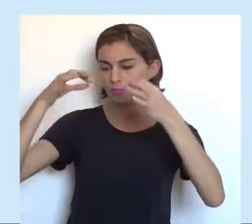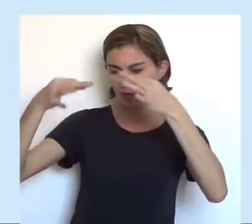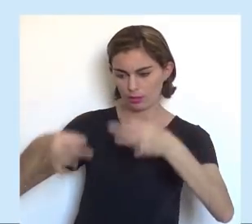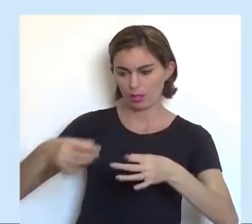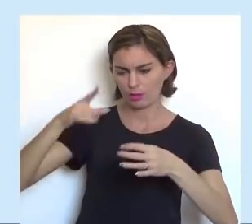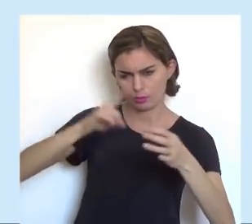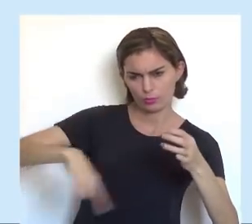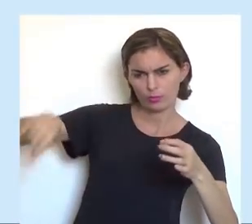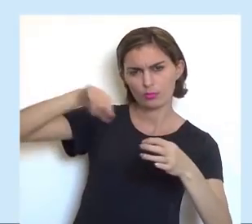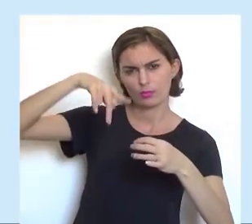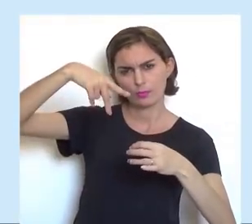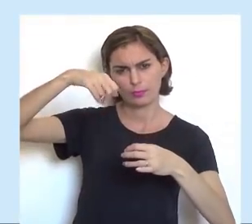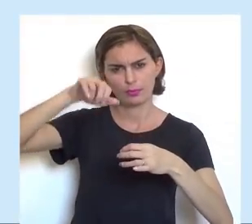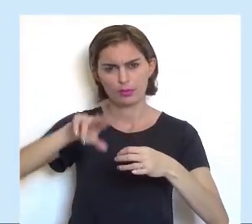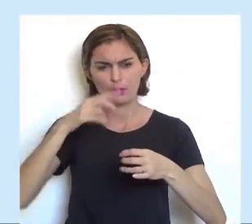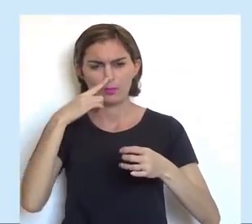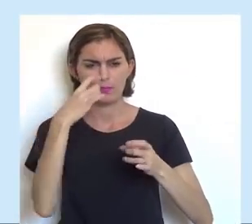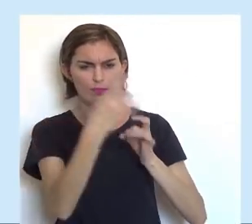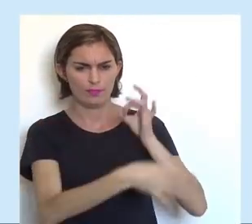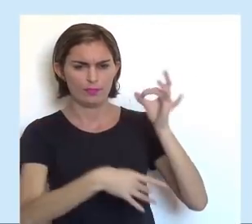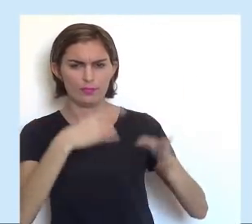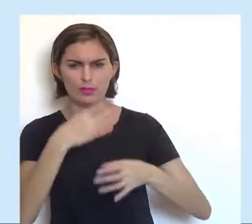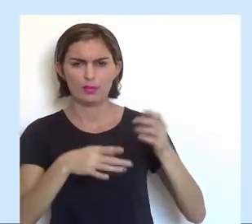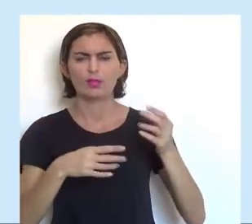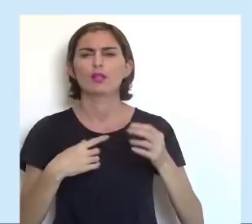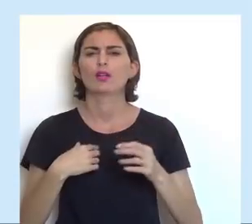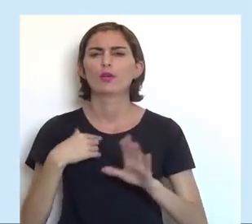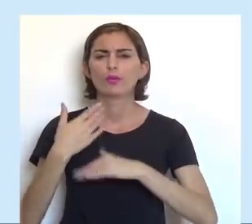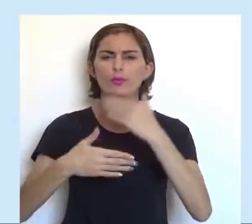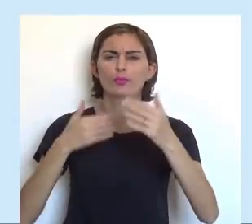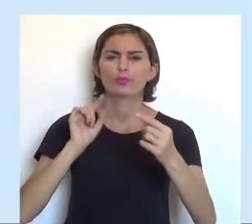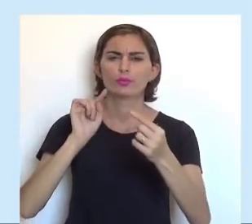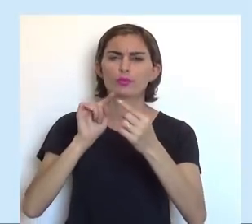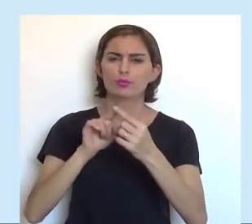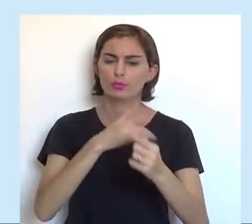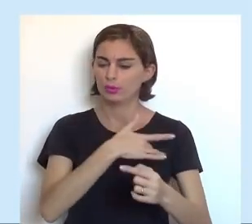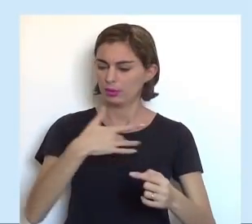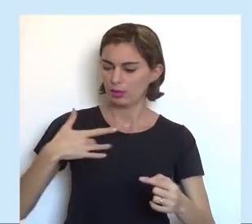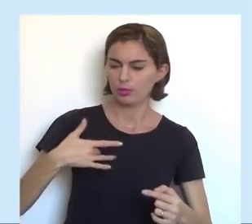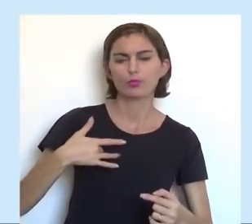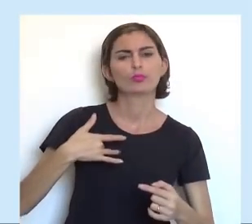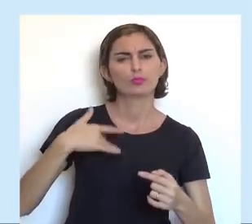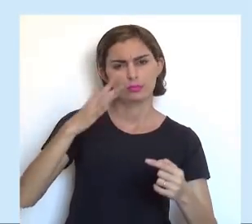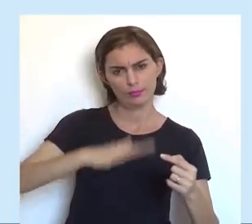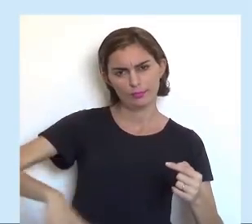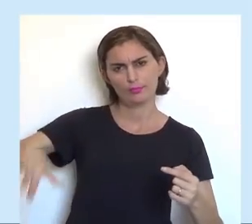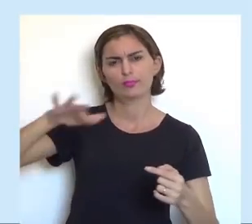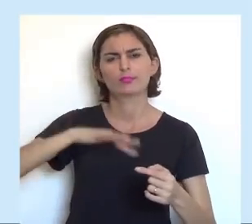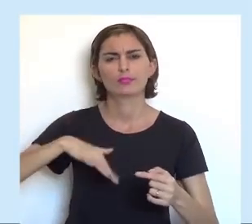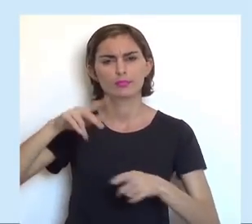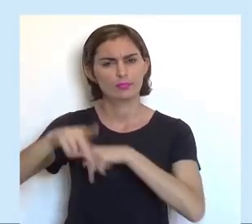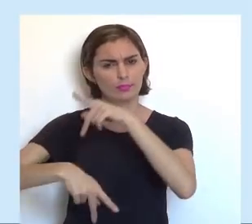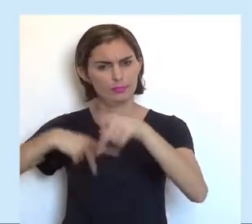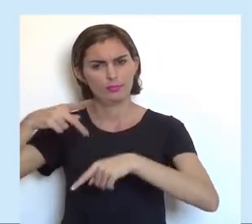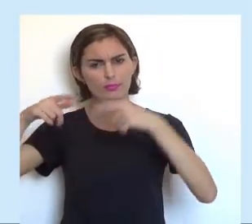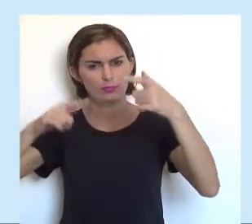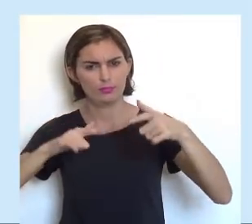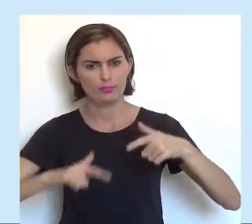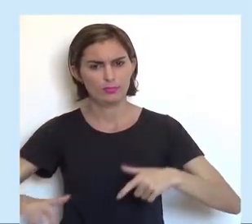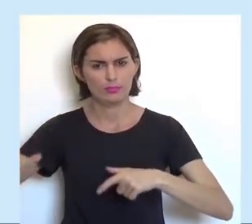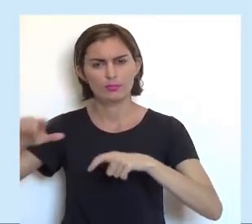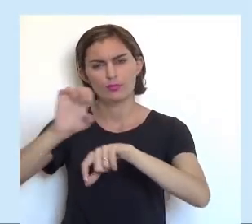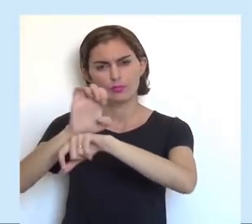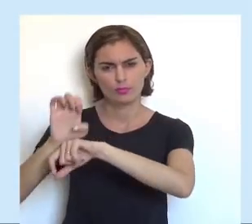descarte correto de pneus inservíveis mexe diretamente com a saúde pública da